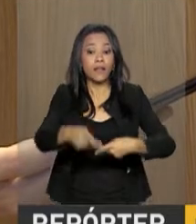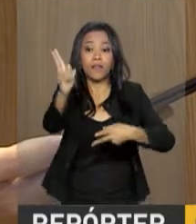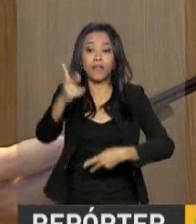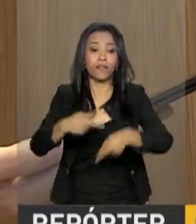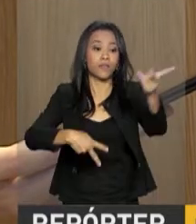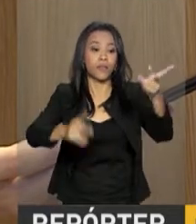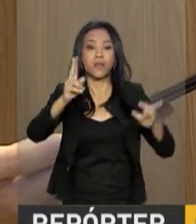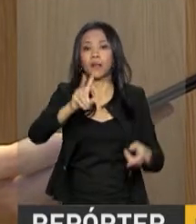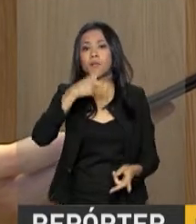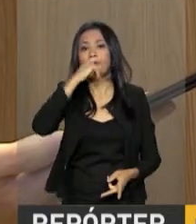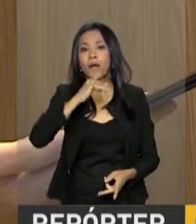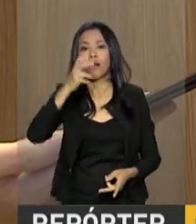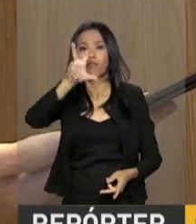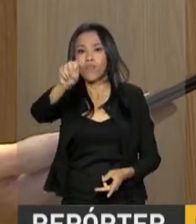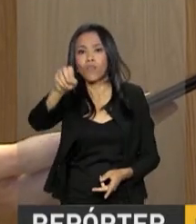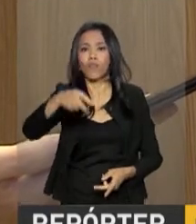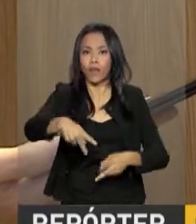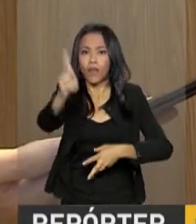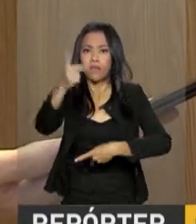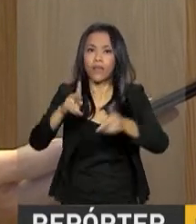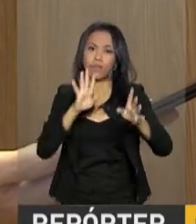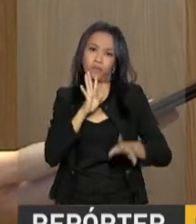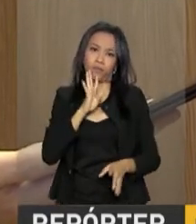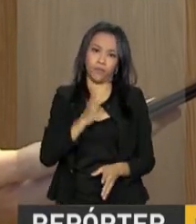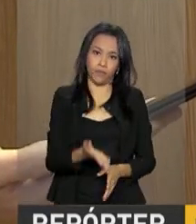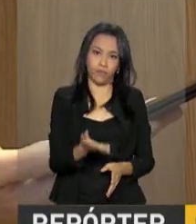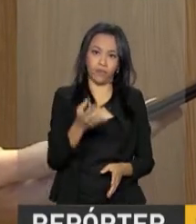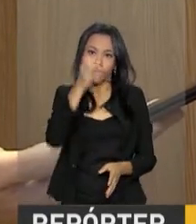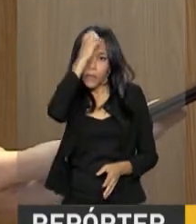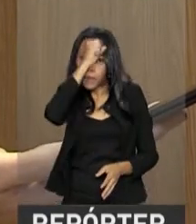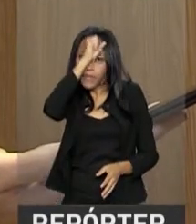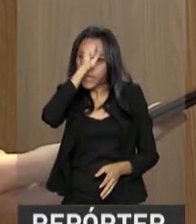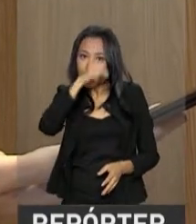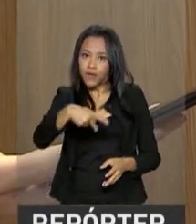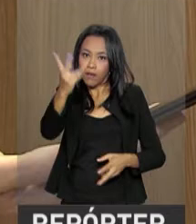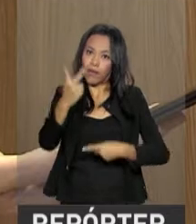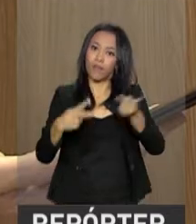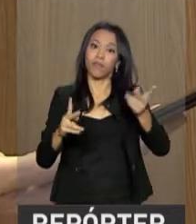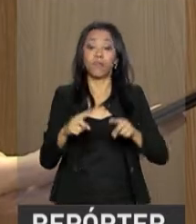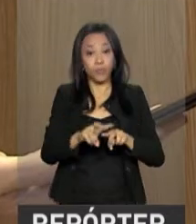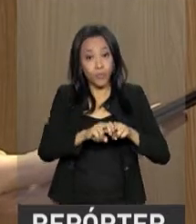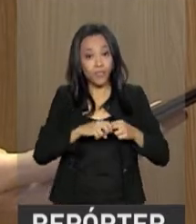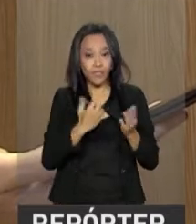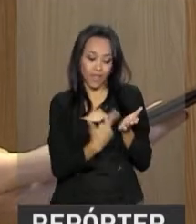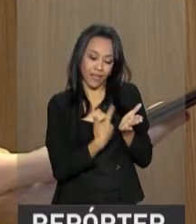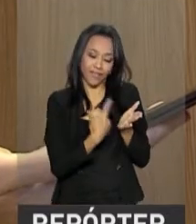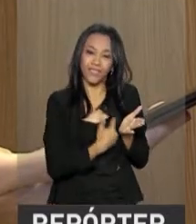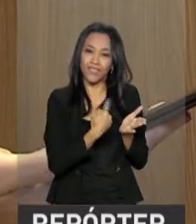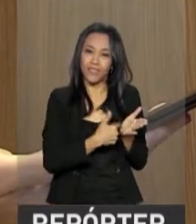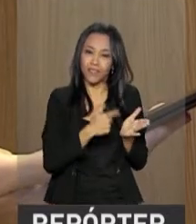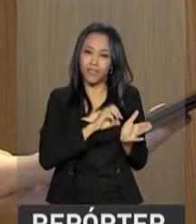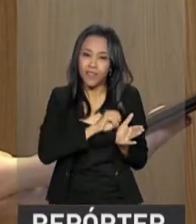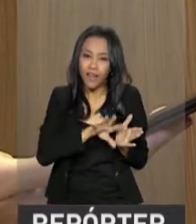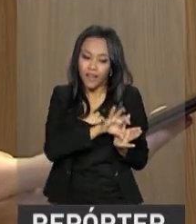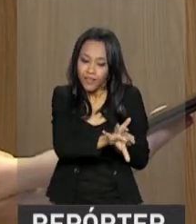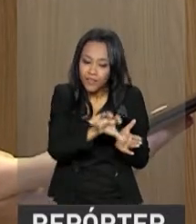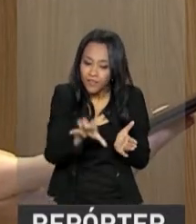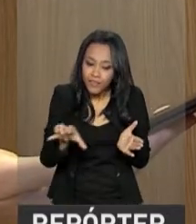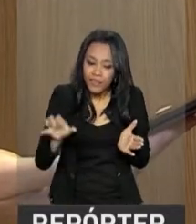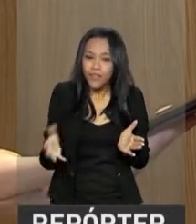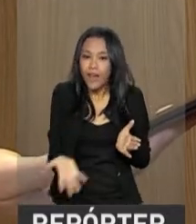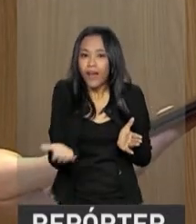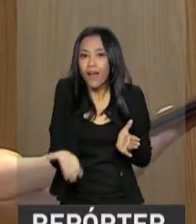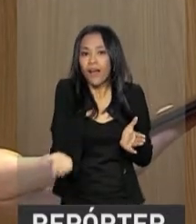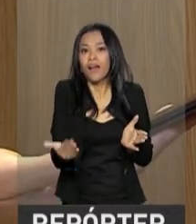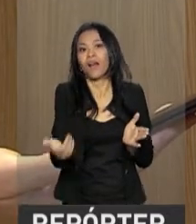gosto do banco com isso e com as revistas nós com as pessoas anos sem dúvida nós vamos dar uma chacoalhada usamos pessoa popular